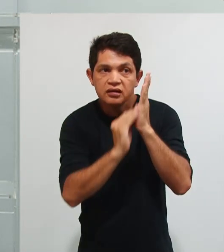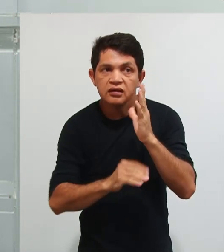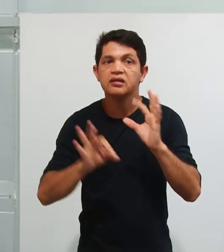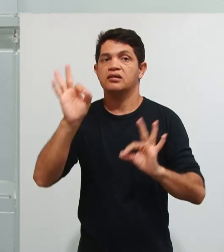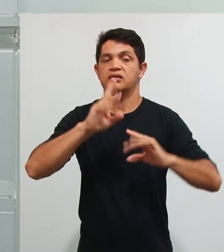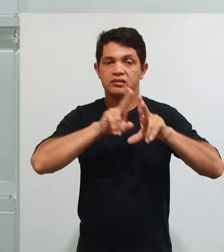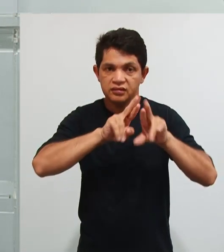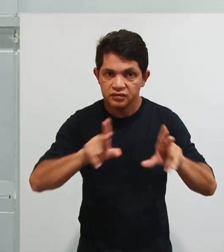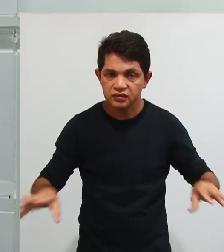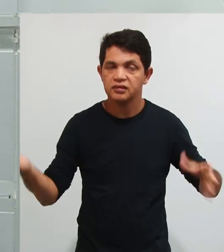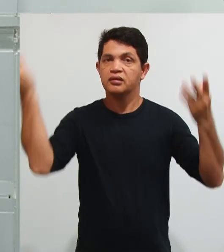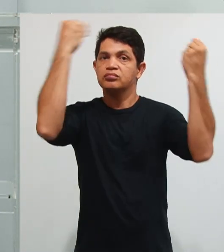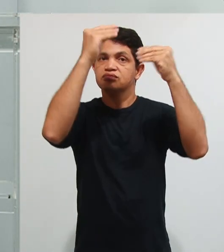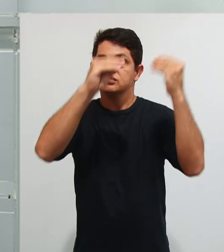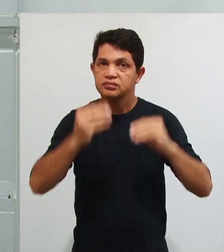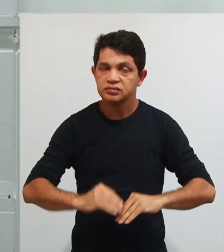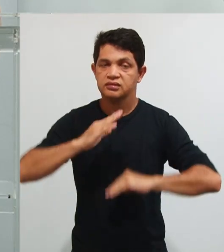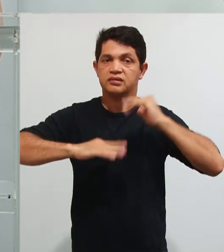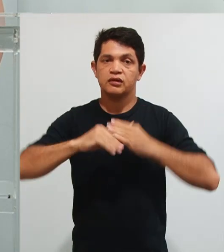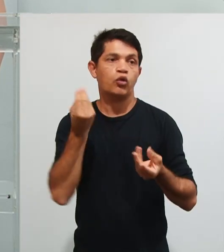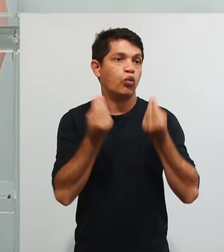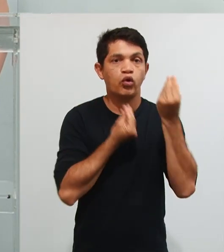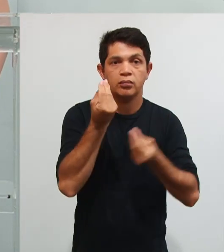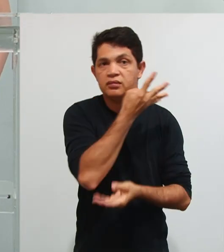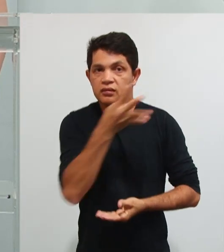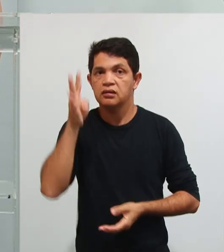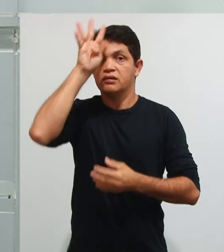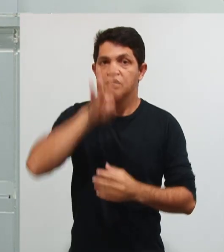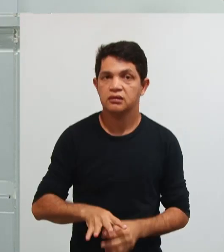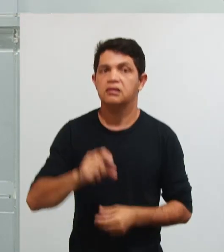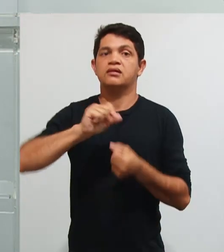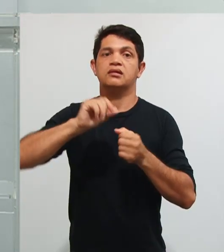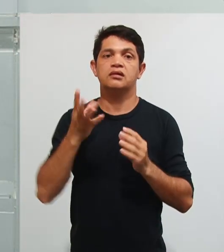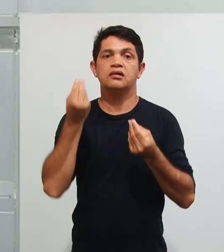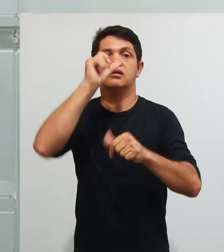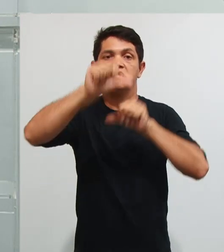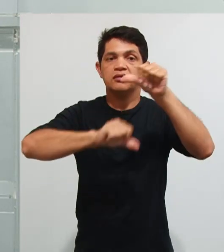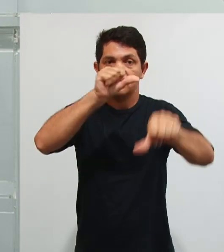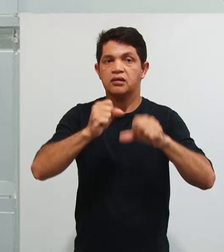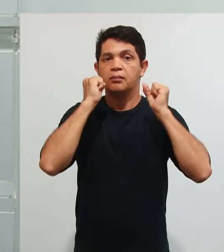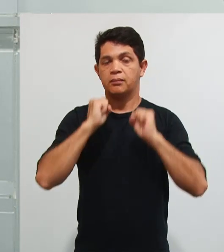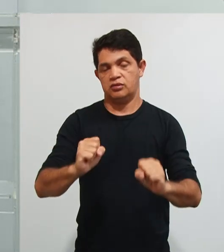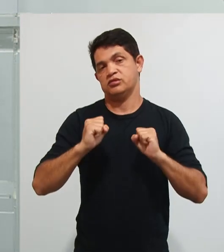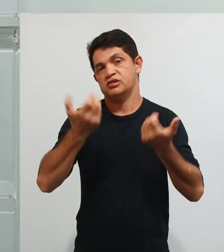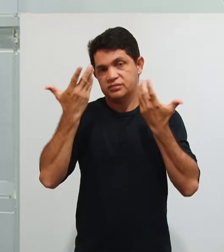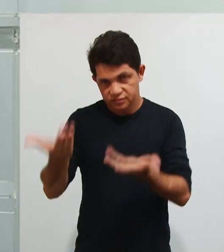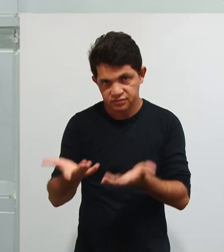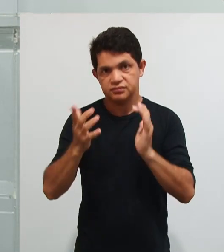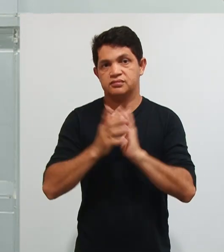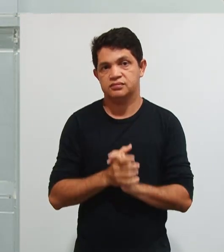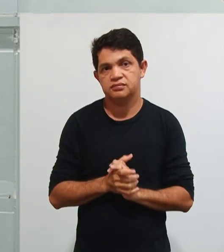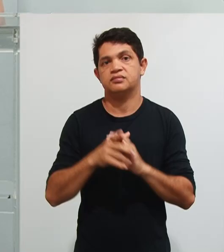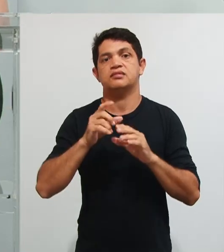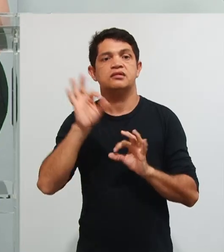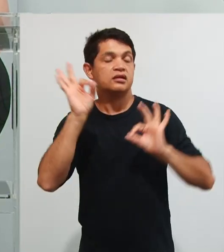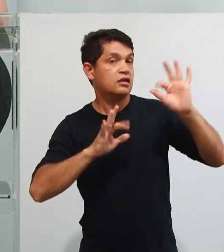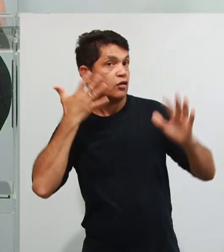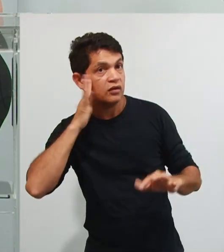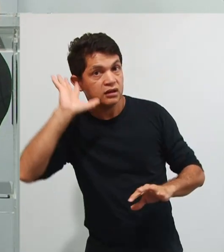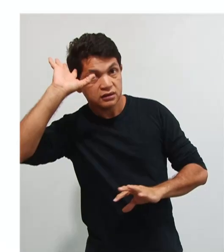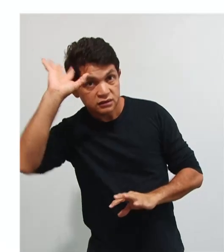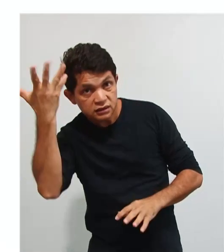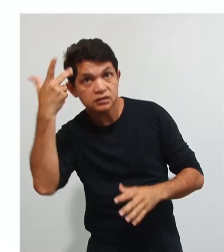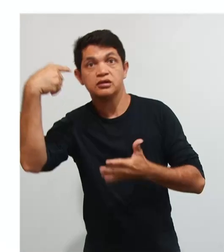lá no ABA, que vai dar propriedade para que nós possamos, então, trocar esse conhecimento aqui. Talvez você esteja